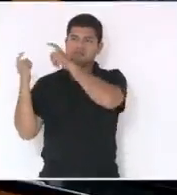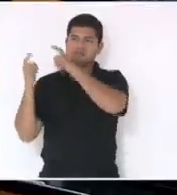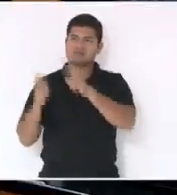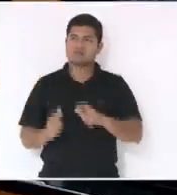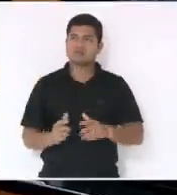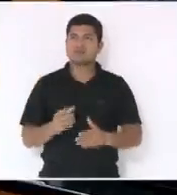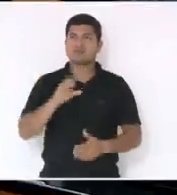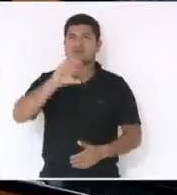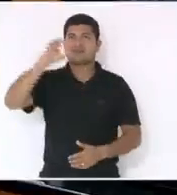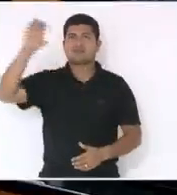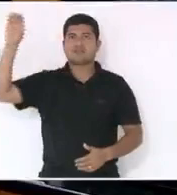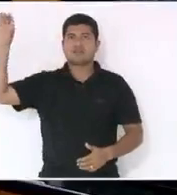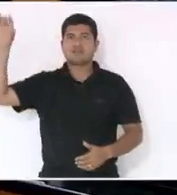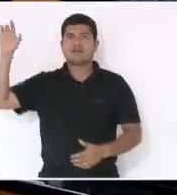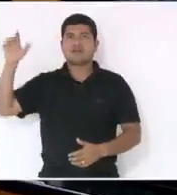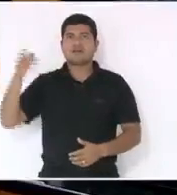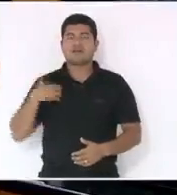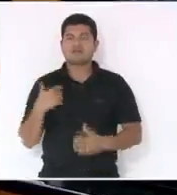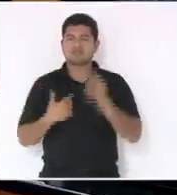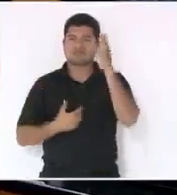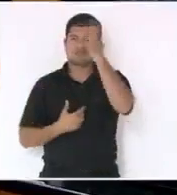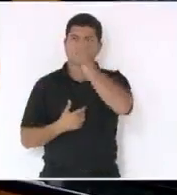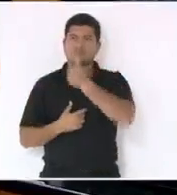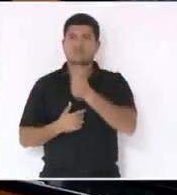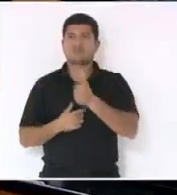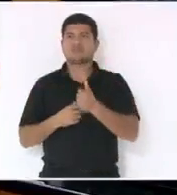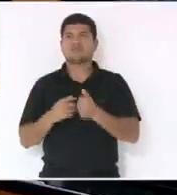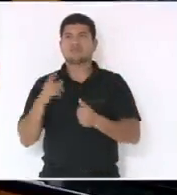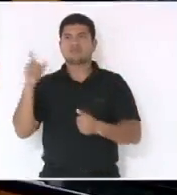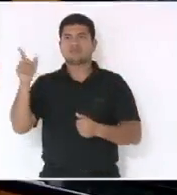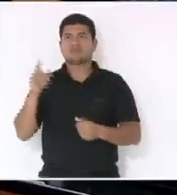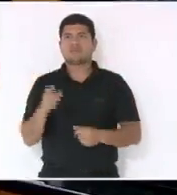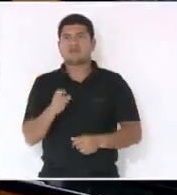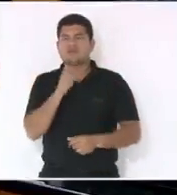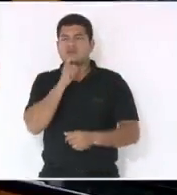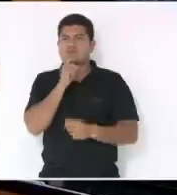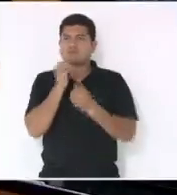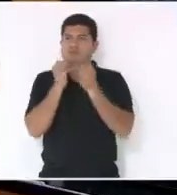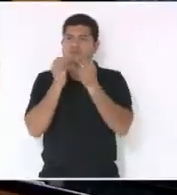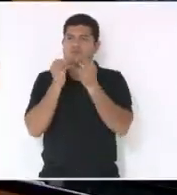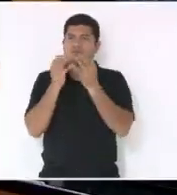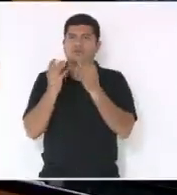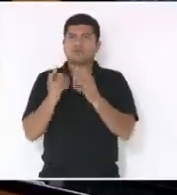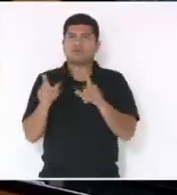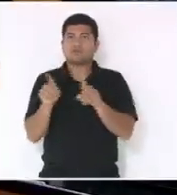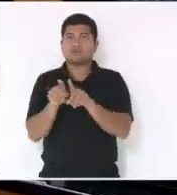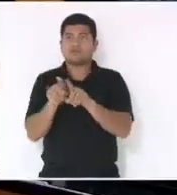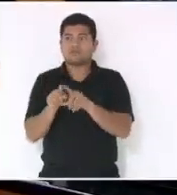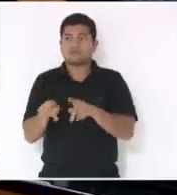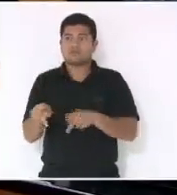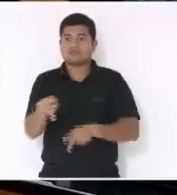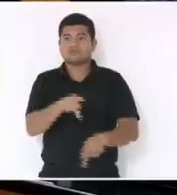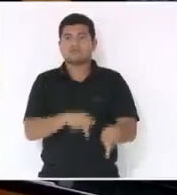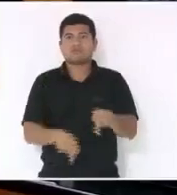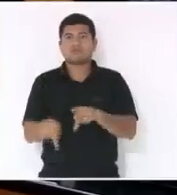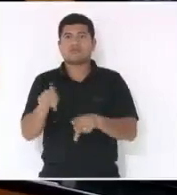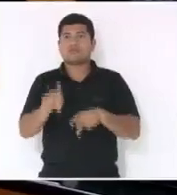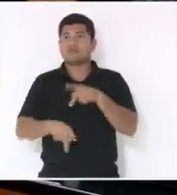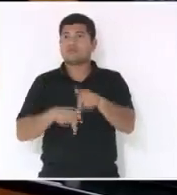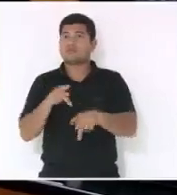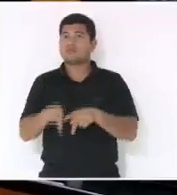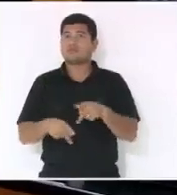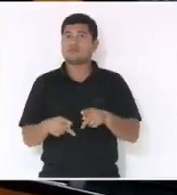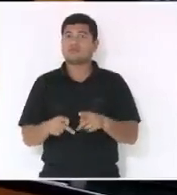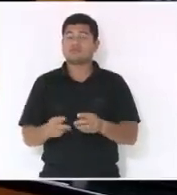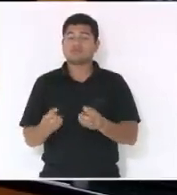muito bonita, uma região que tem uma temperatura diferenciada, que tem um povo acolhedor, que tem uma cultura